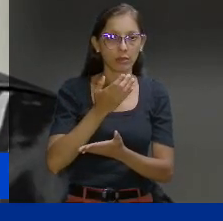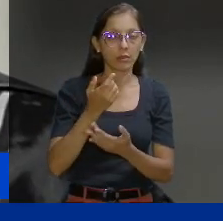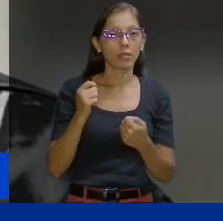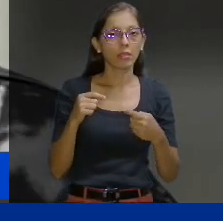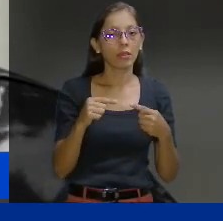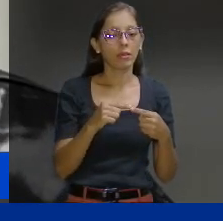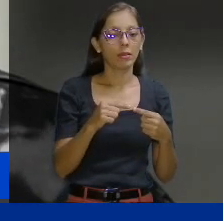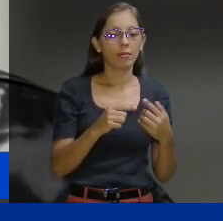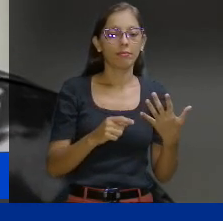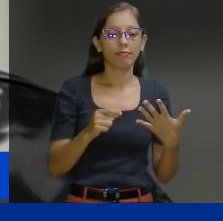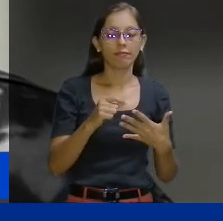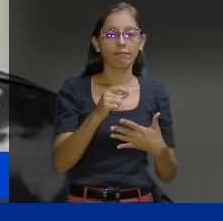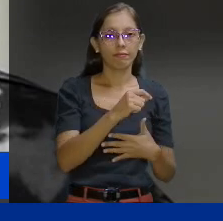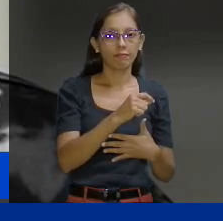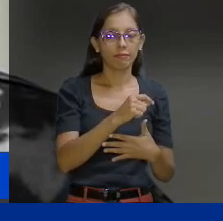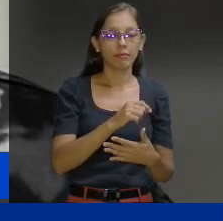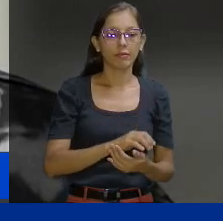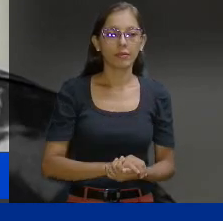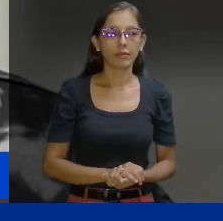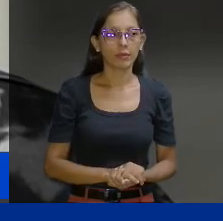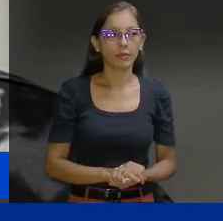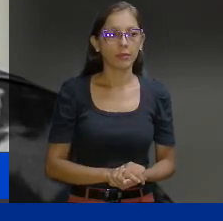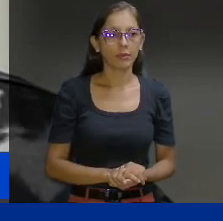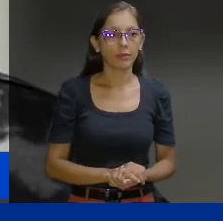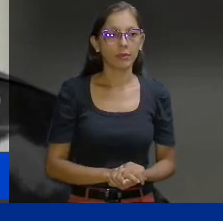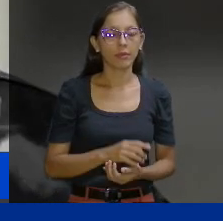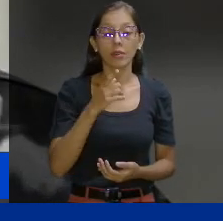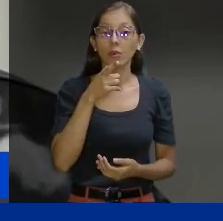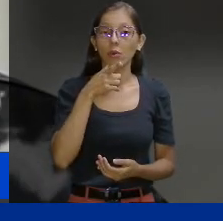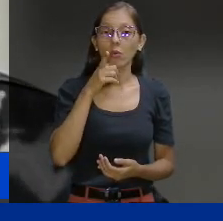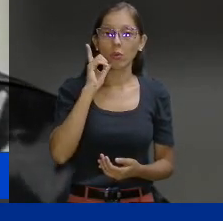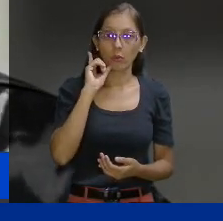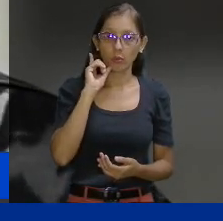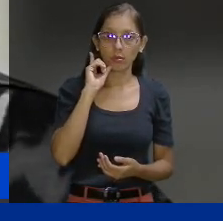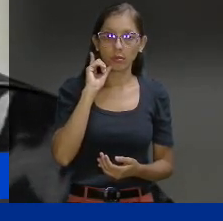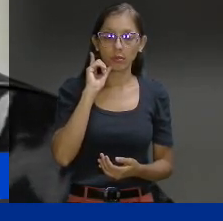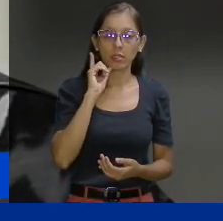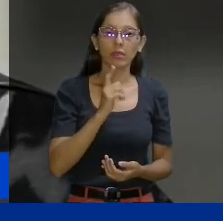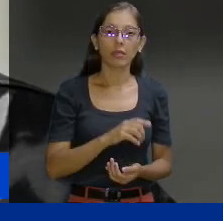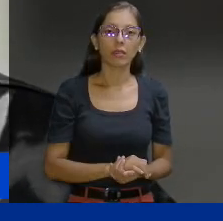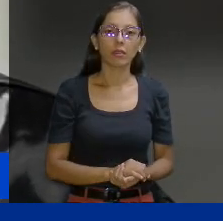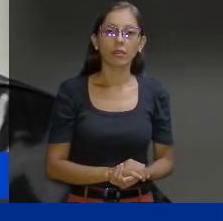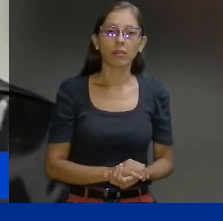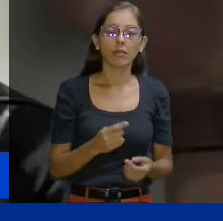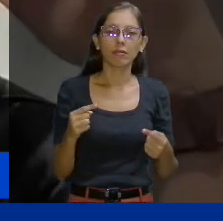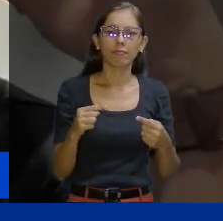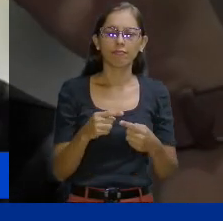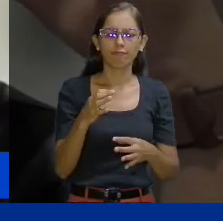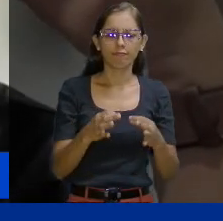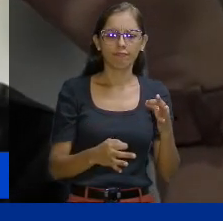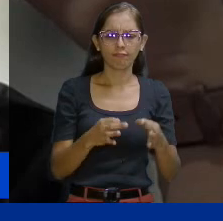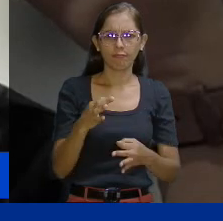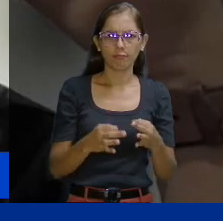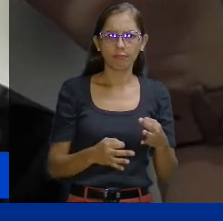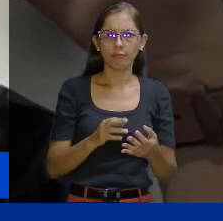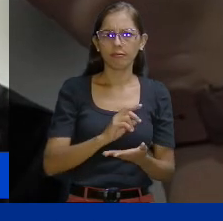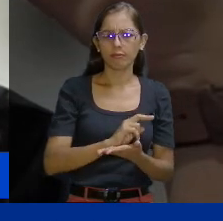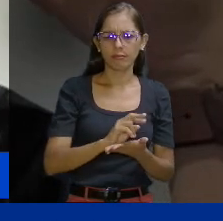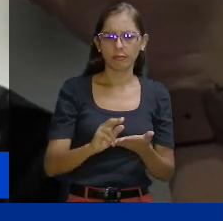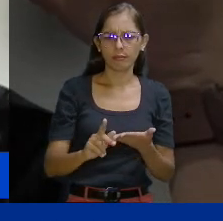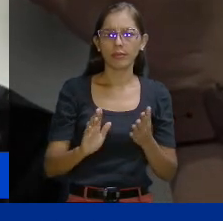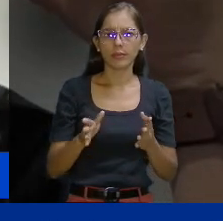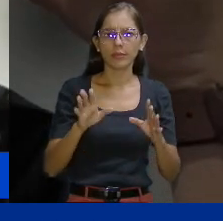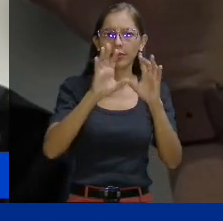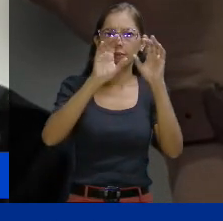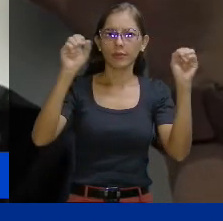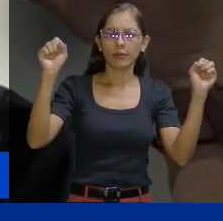princípios. Ainda ontem, seguindo essa linha de rejulgamentos do Tribunal Superior